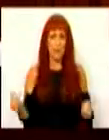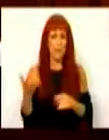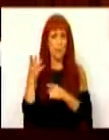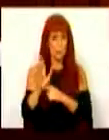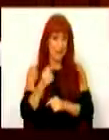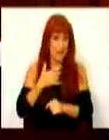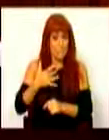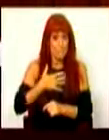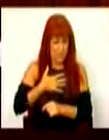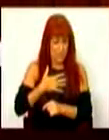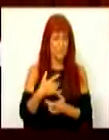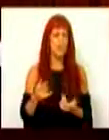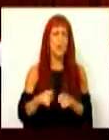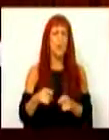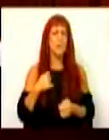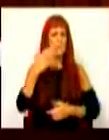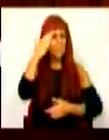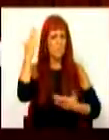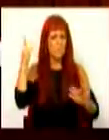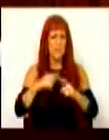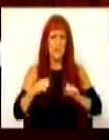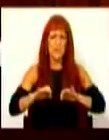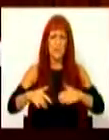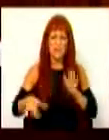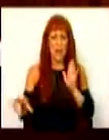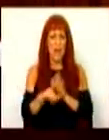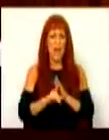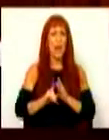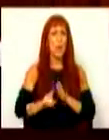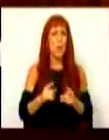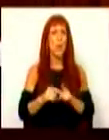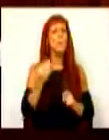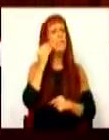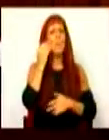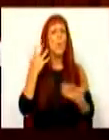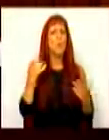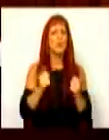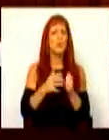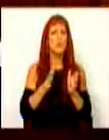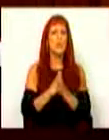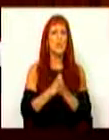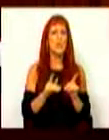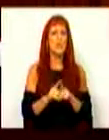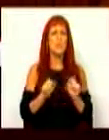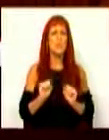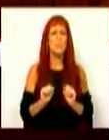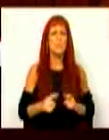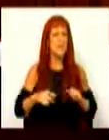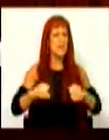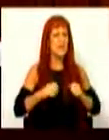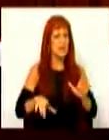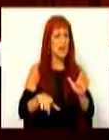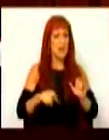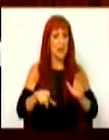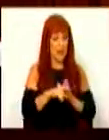das empresas. Nós temos que entender esta iniciativa legislativa no quadro de todas as iniciativas legislativas que temos